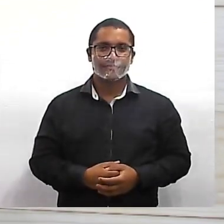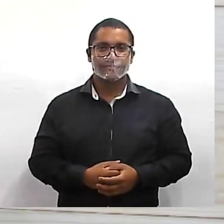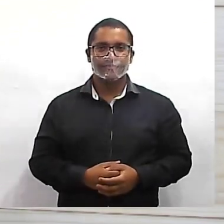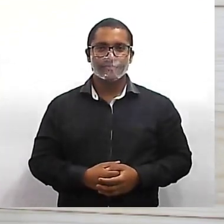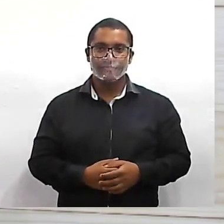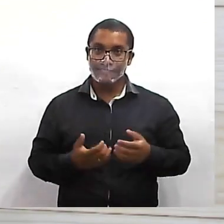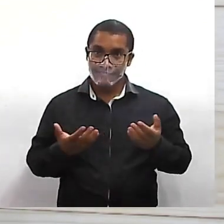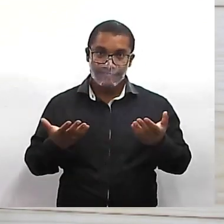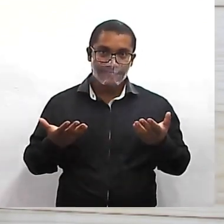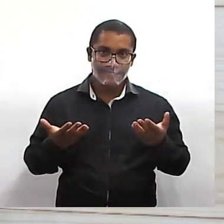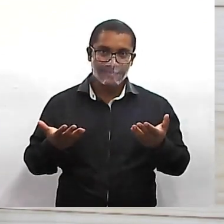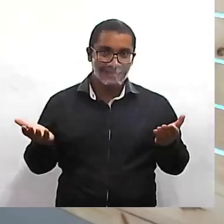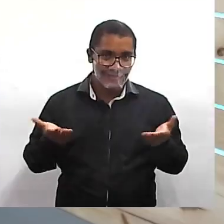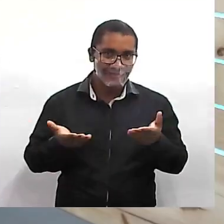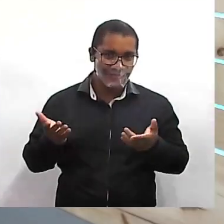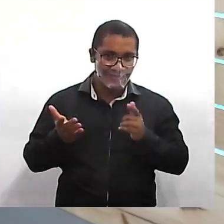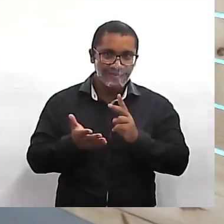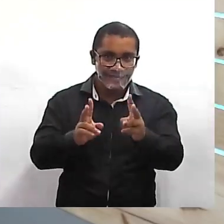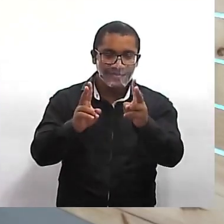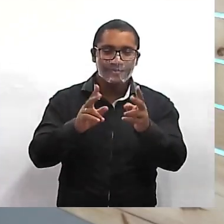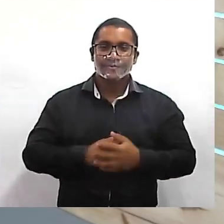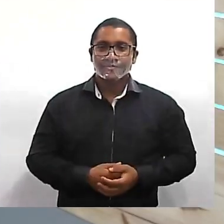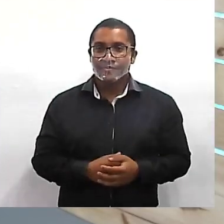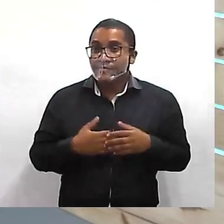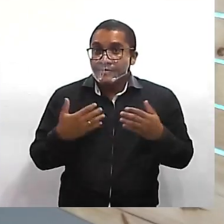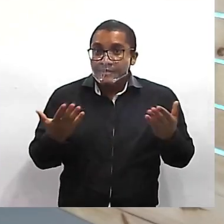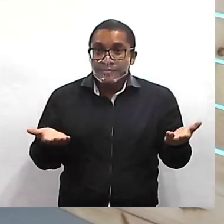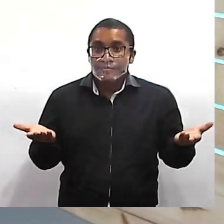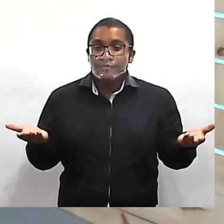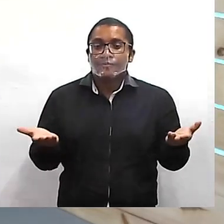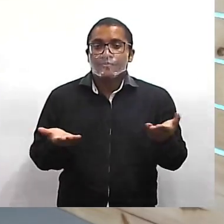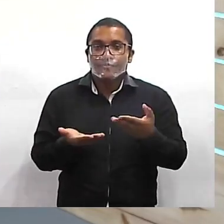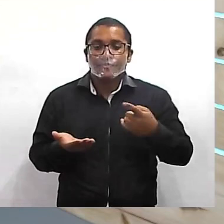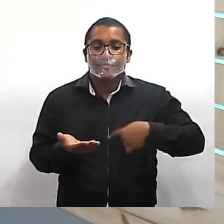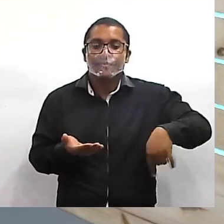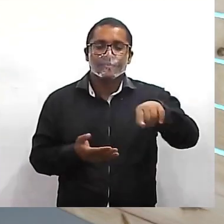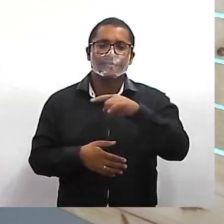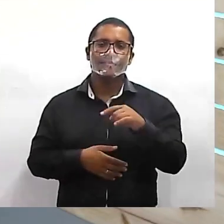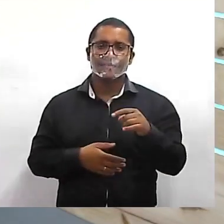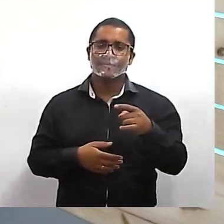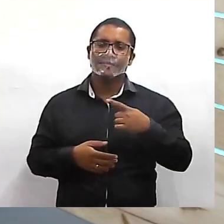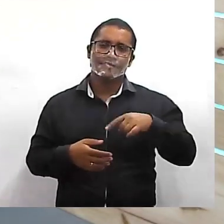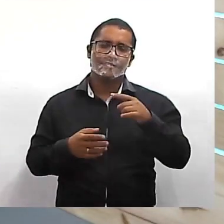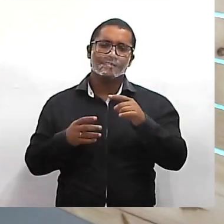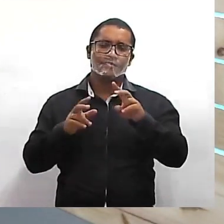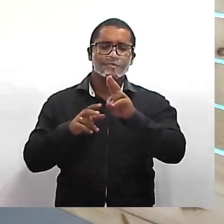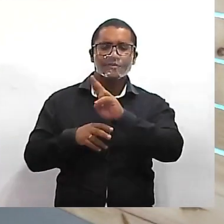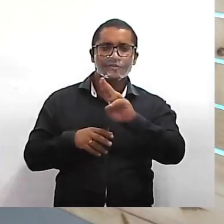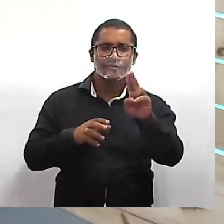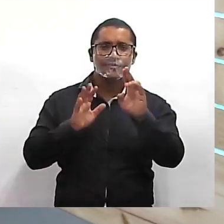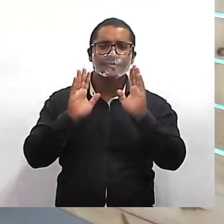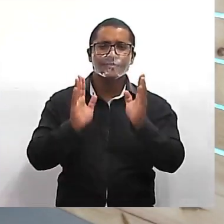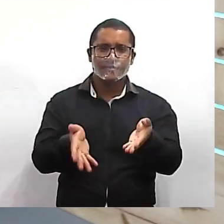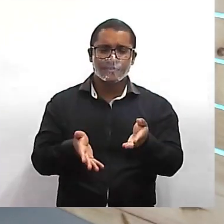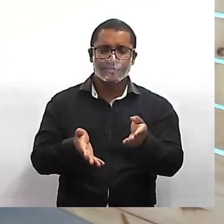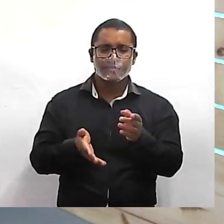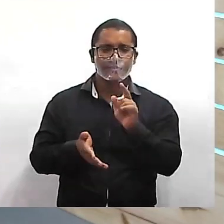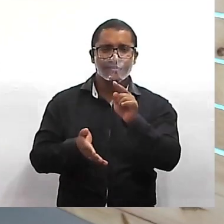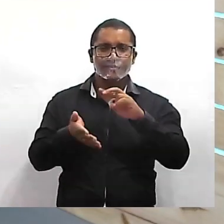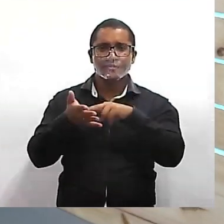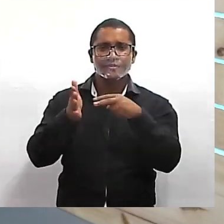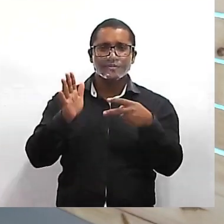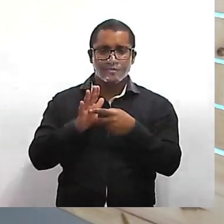Vamos lá? Vamos lá. Então, Cris, o nome da nossa live, né? Ela já se propõe a ser como ser